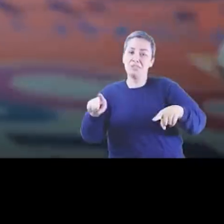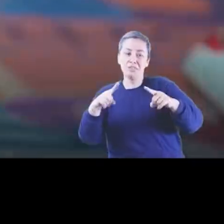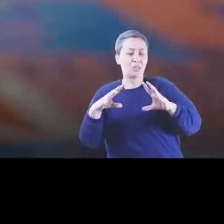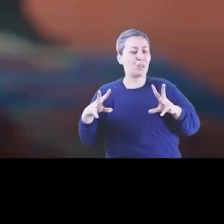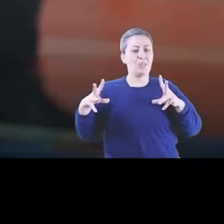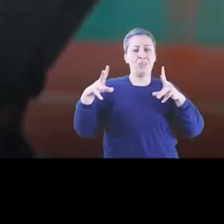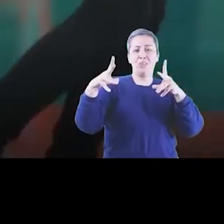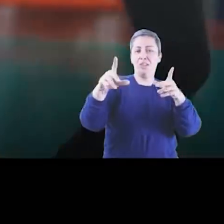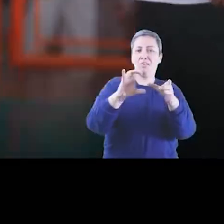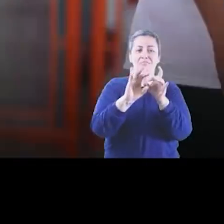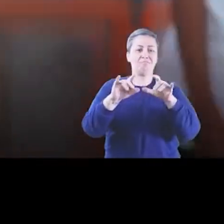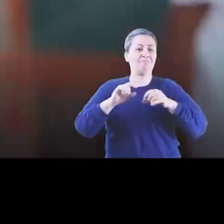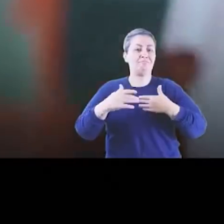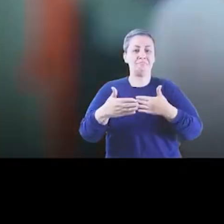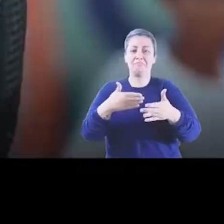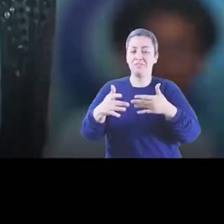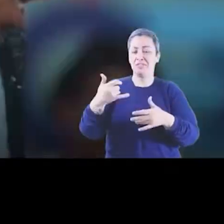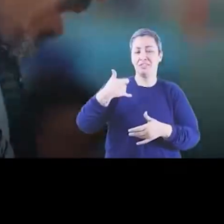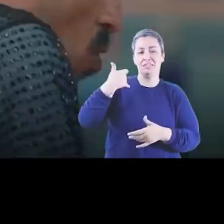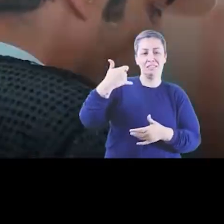todos os gostos e idades.